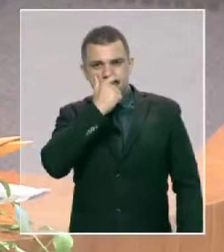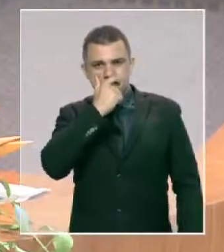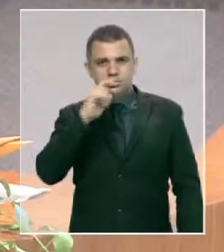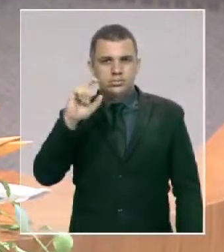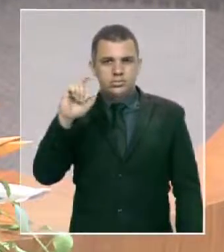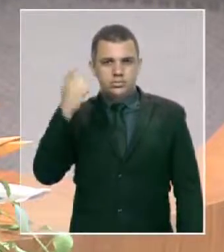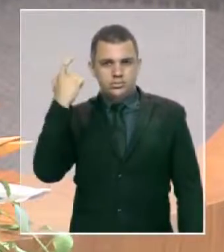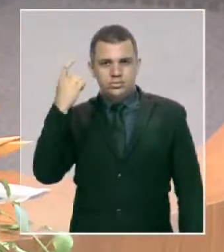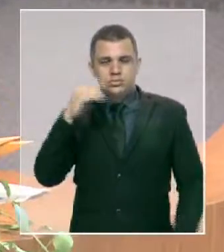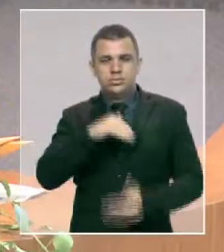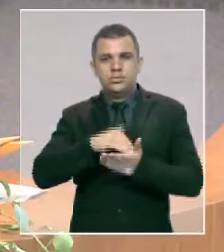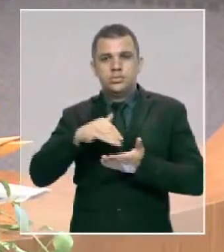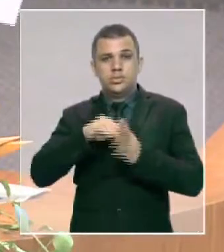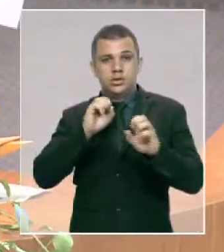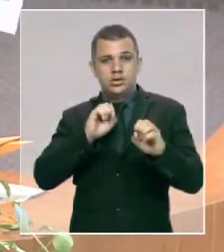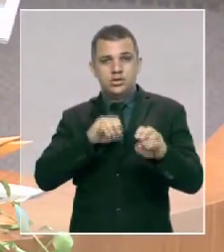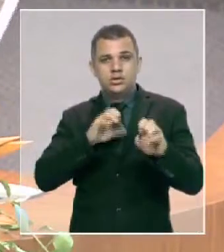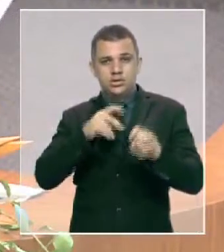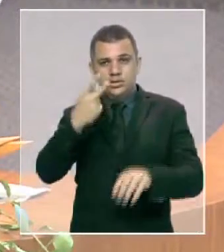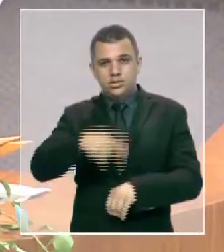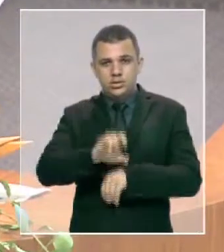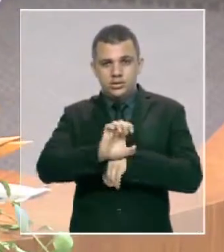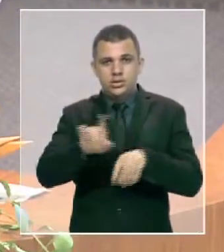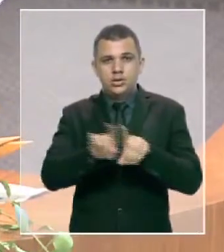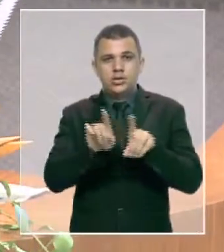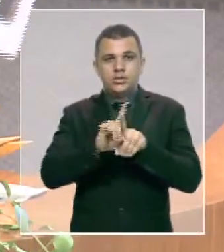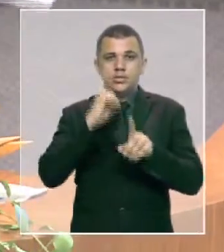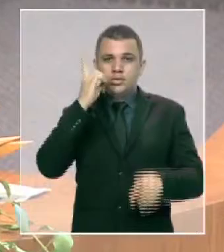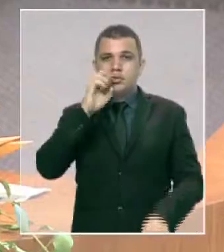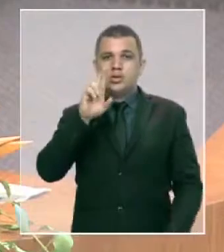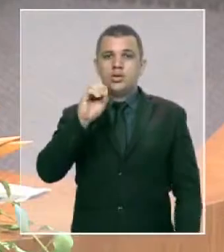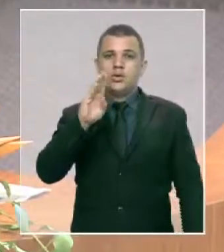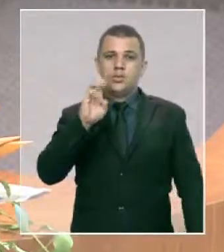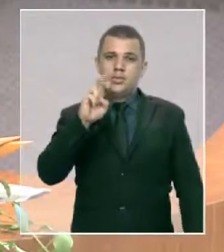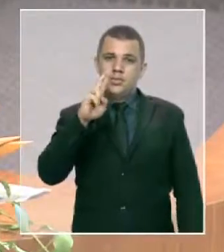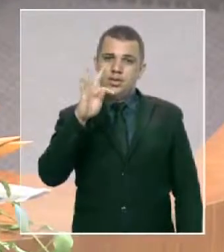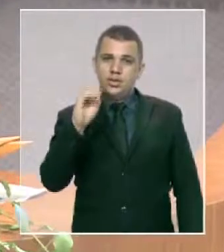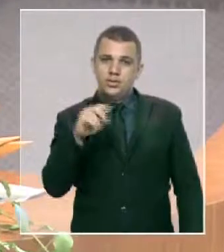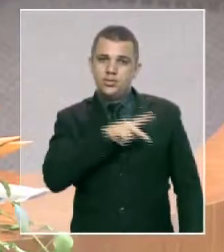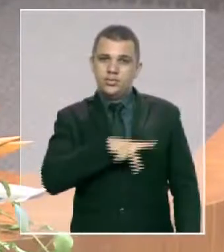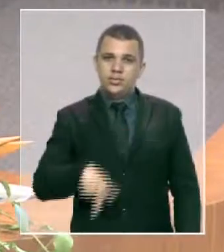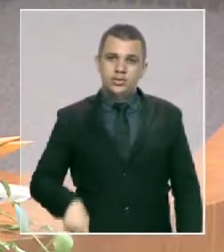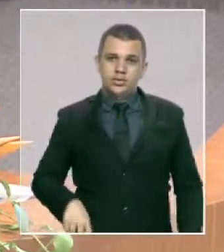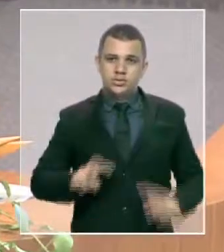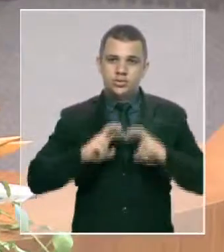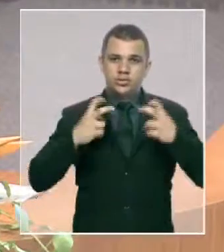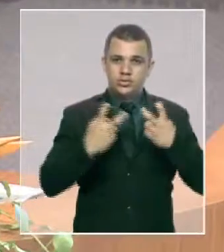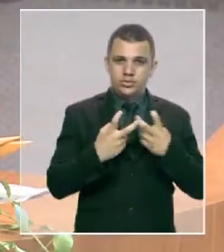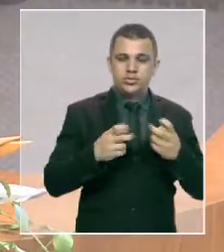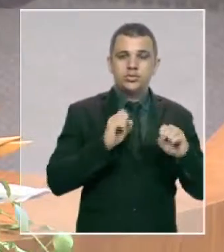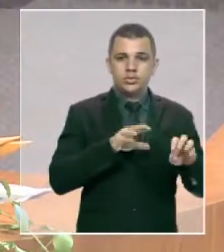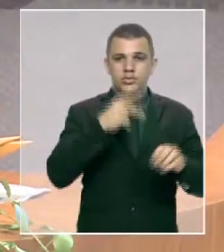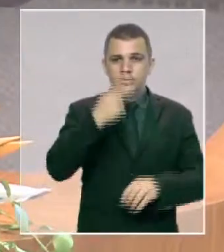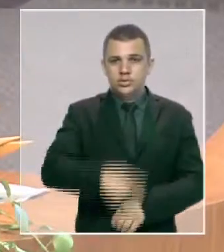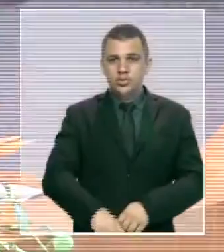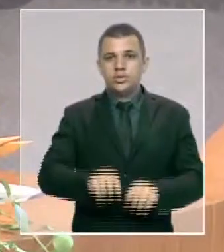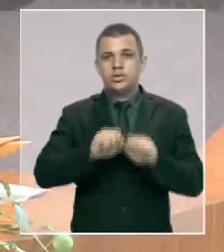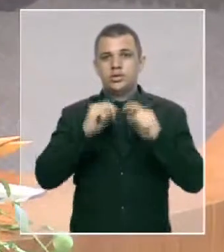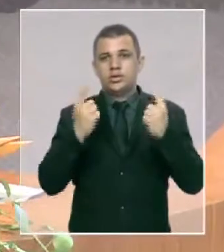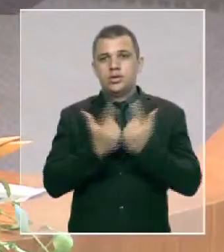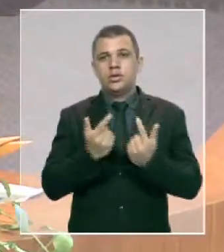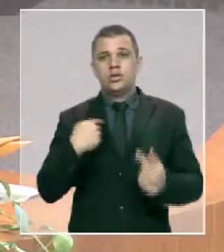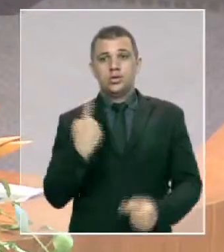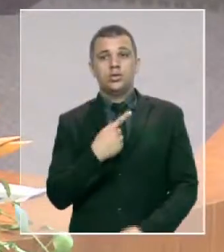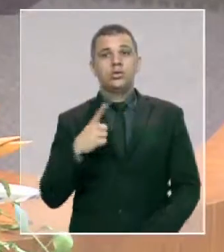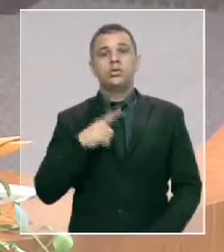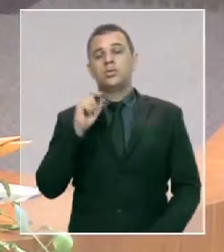Roberto Costa, presidente da Comissão de Educação da Assembleia, nós temos, deputado César Pires, um município onde